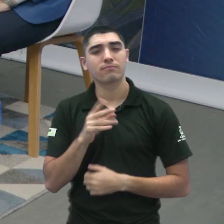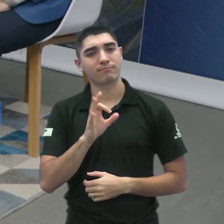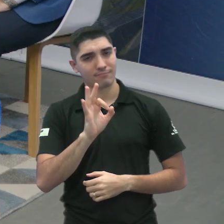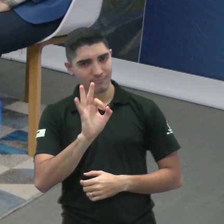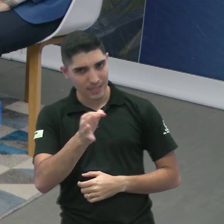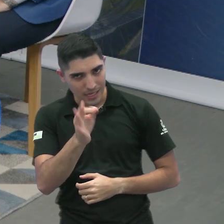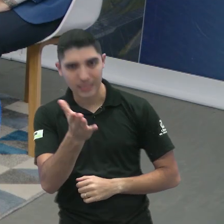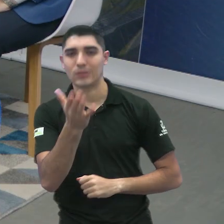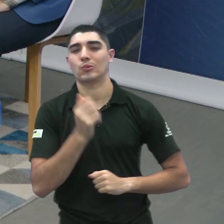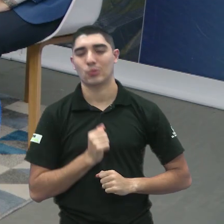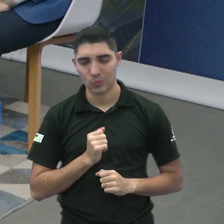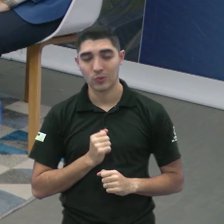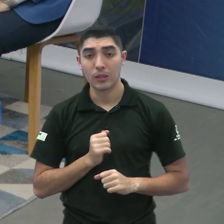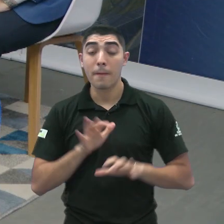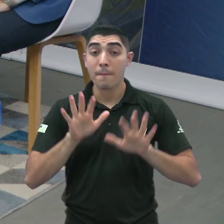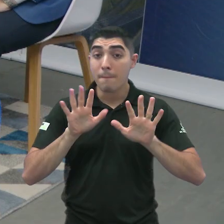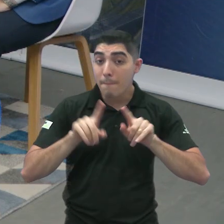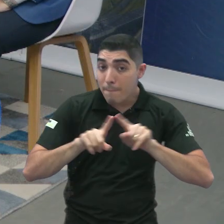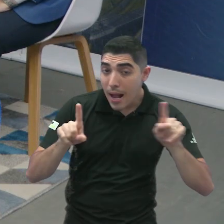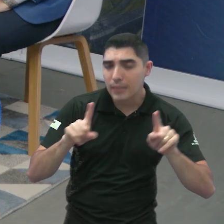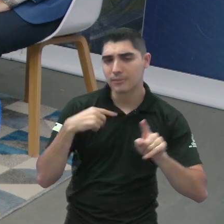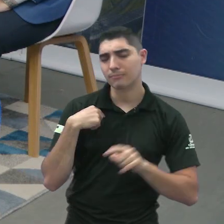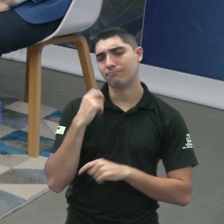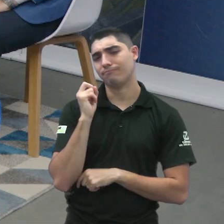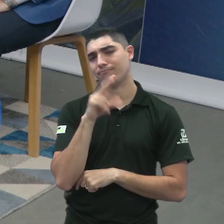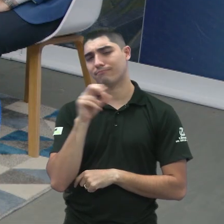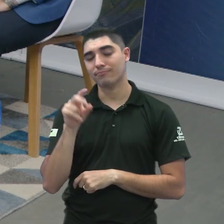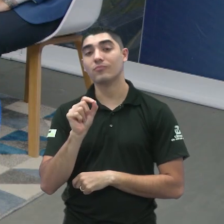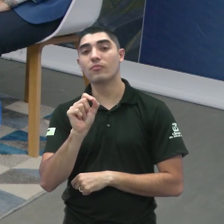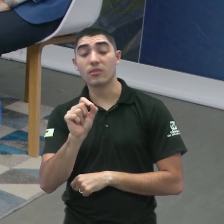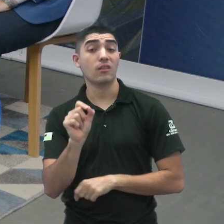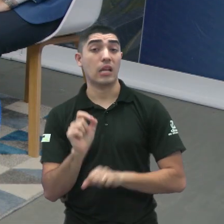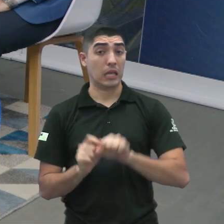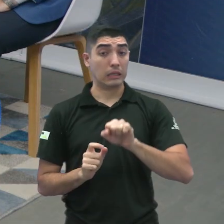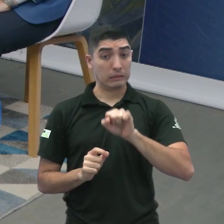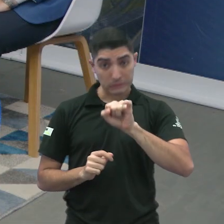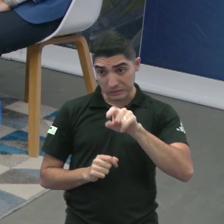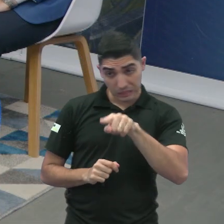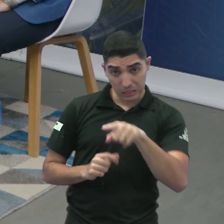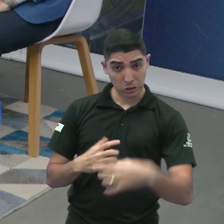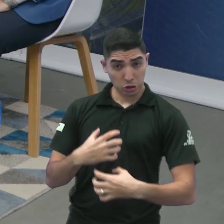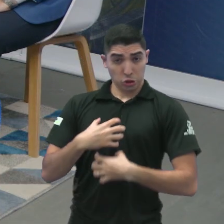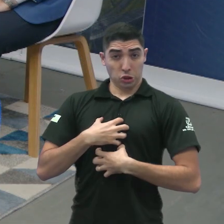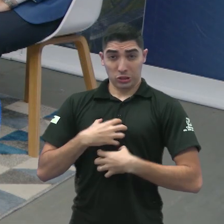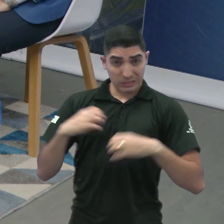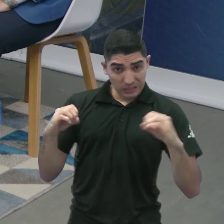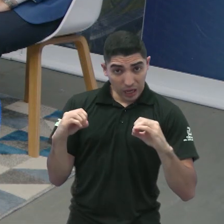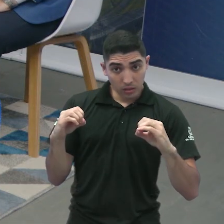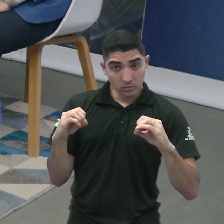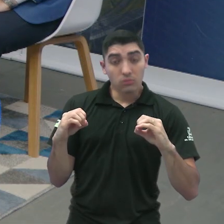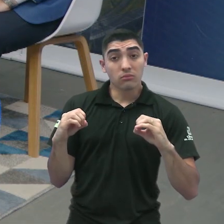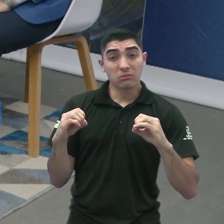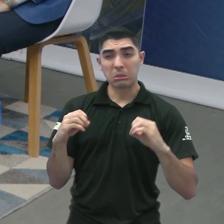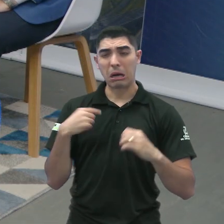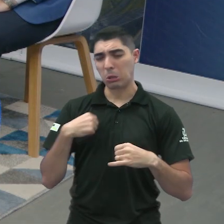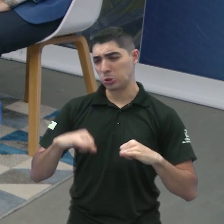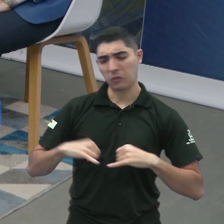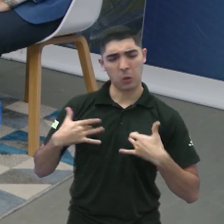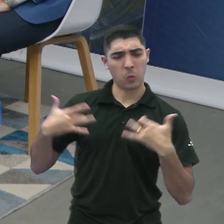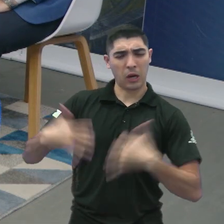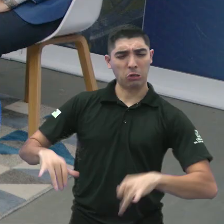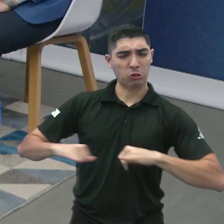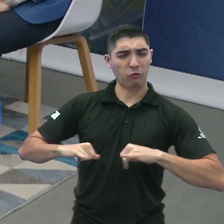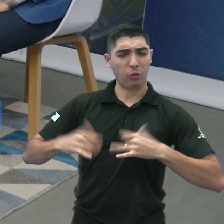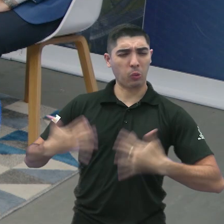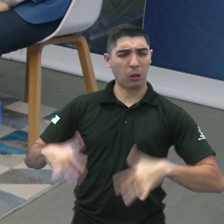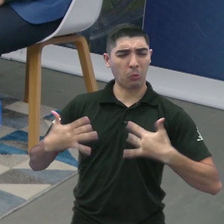isso? Exatamente. E o que é interessante é que se elas não forem, inclusive, né? A chance disso virar um transtorno mais pra